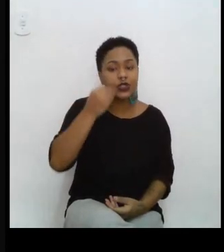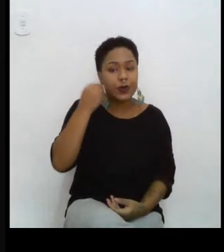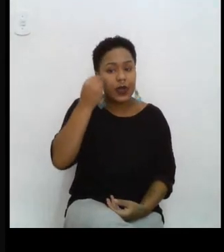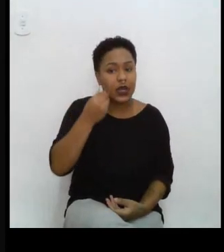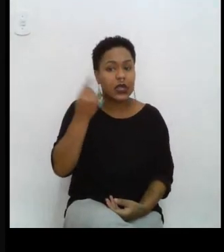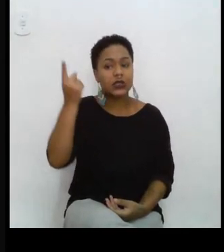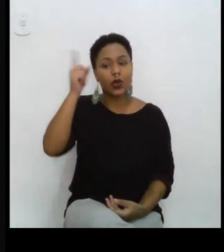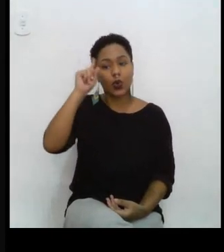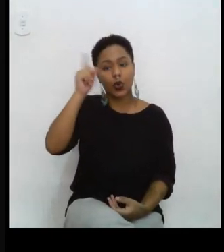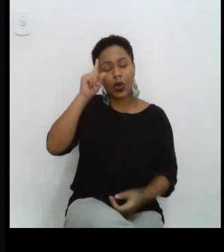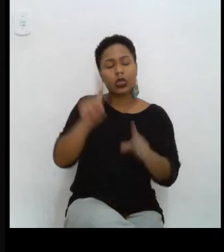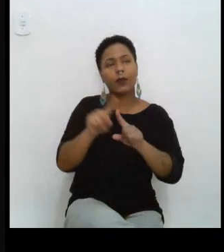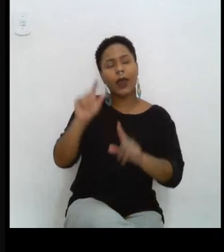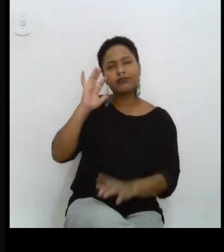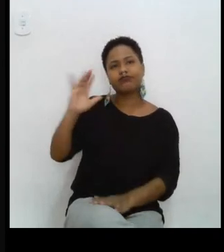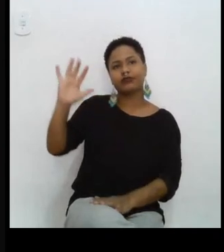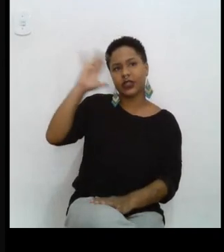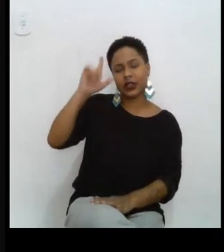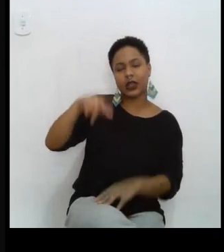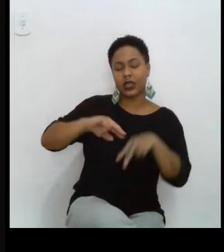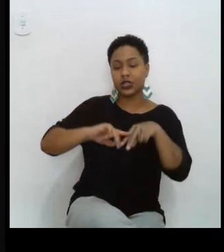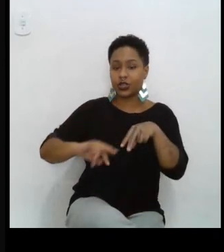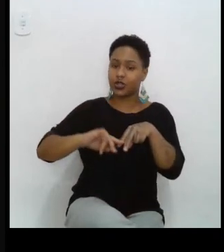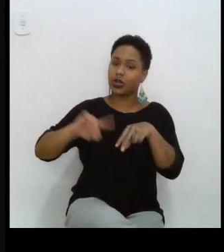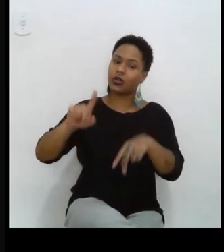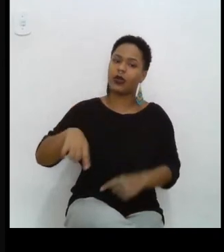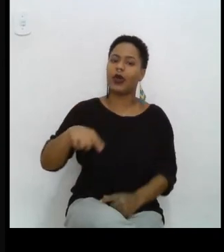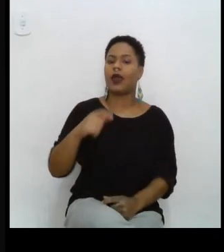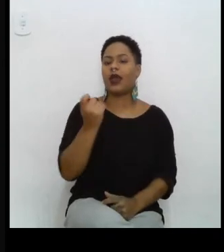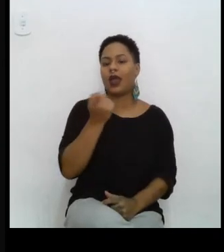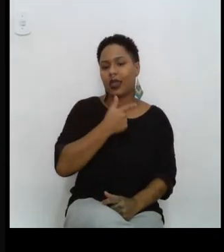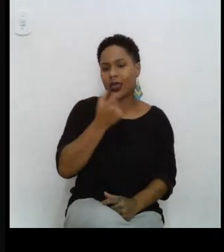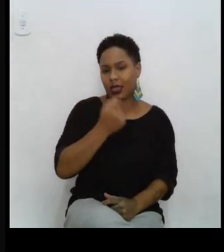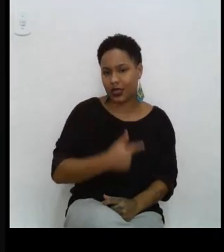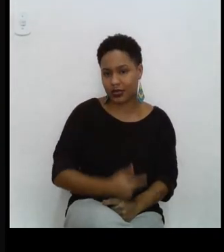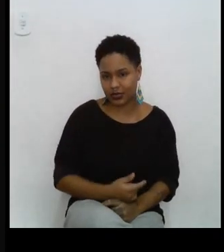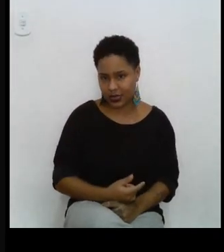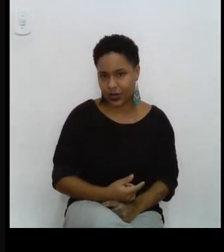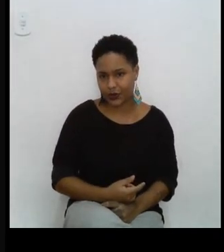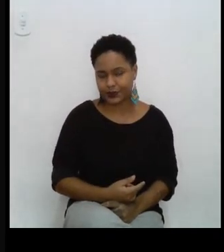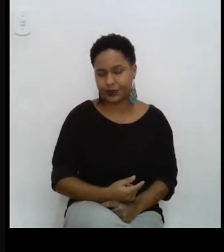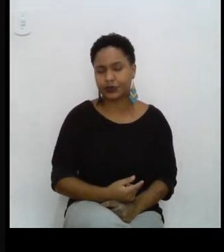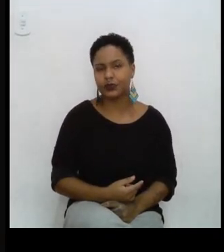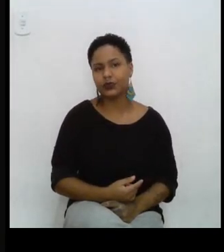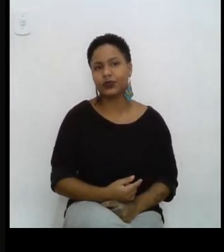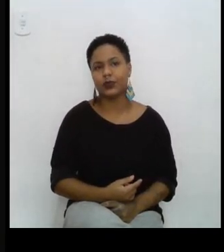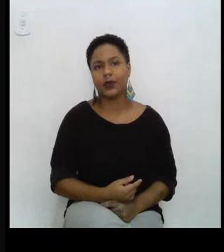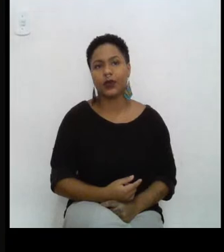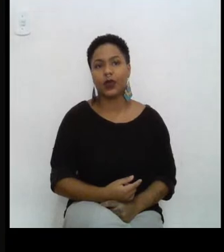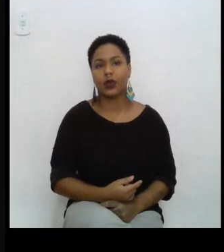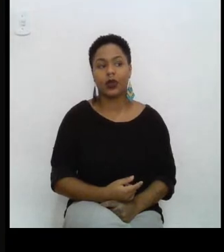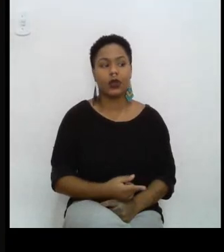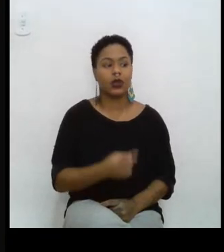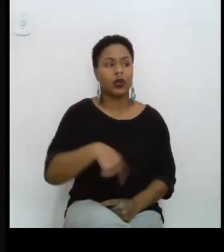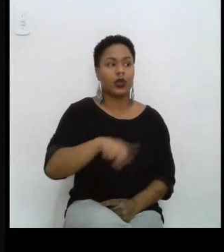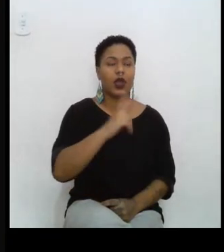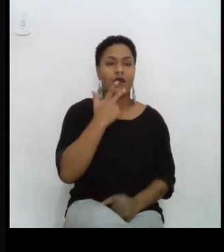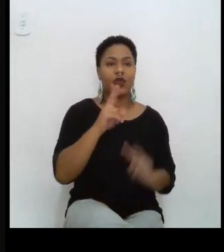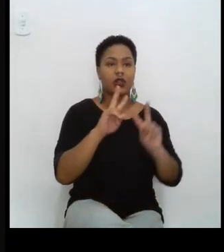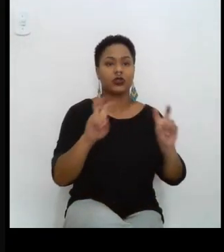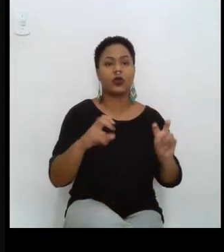de reino bem engraçado é a gente essa palavra 10 o cotidiano